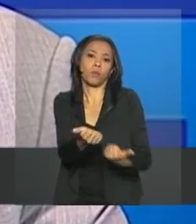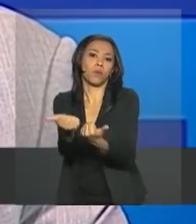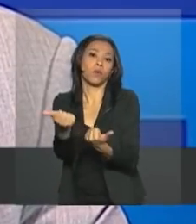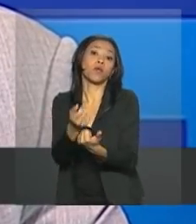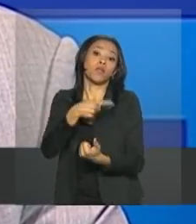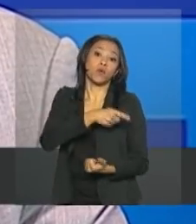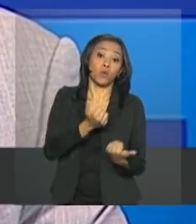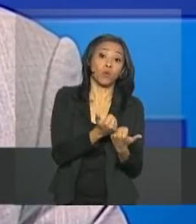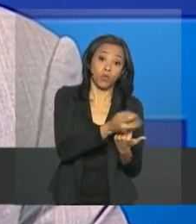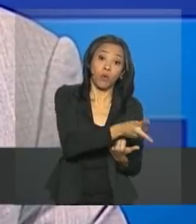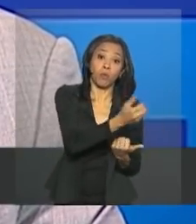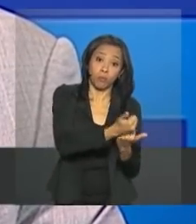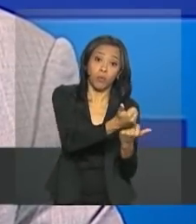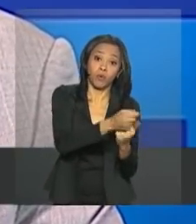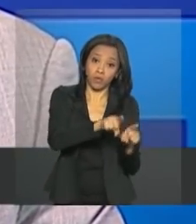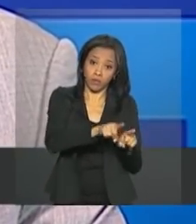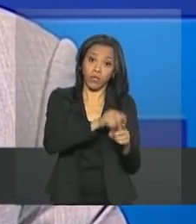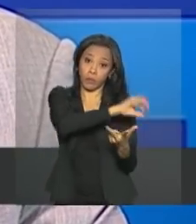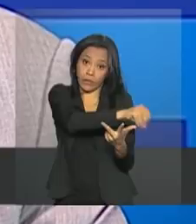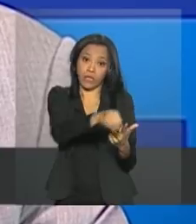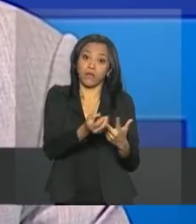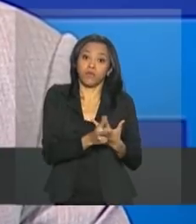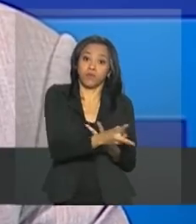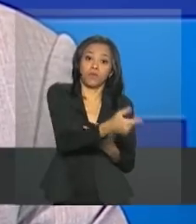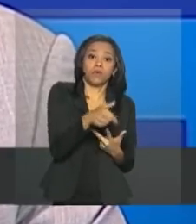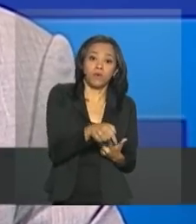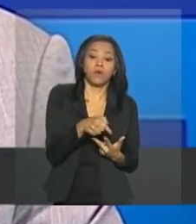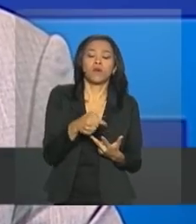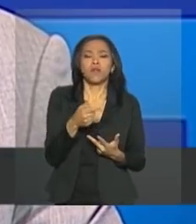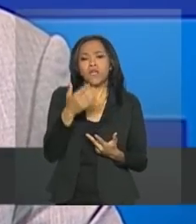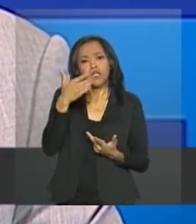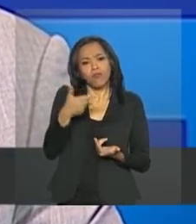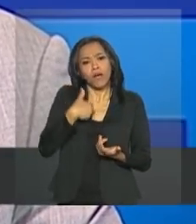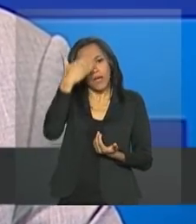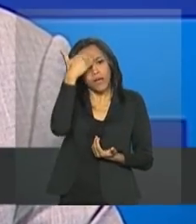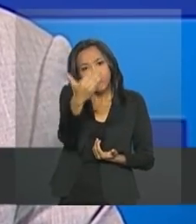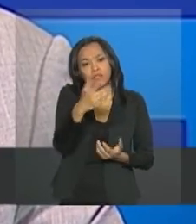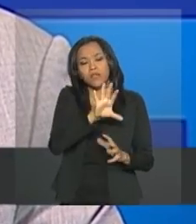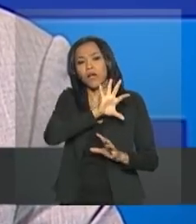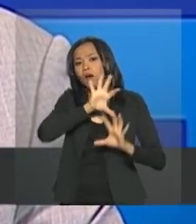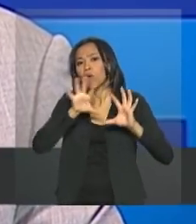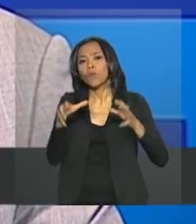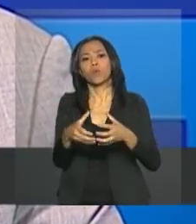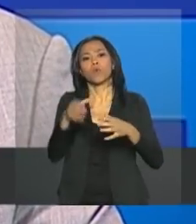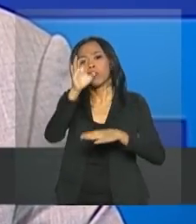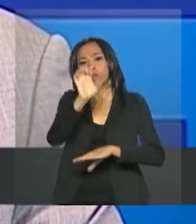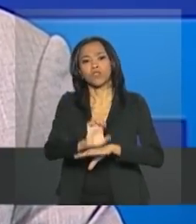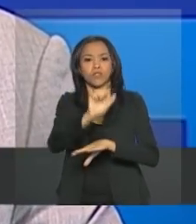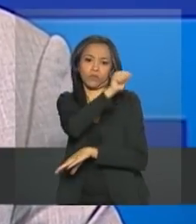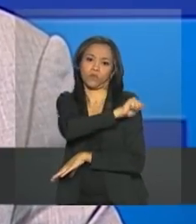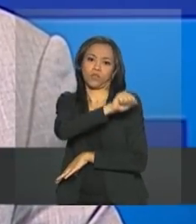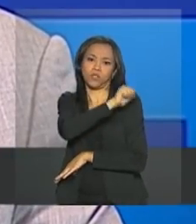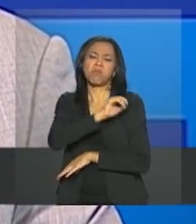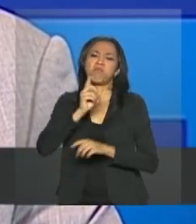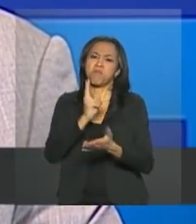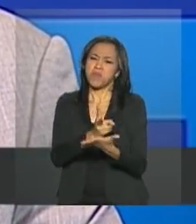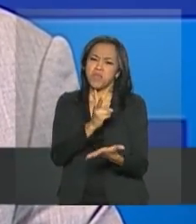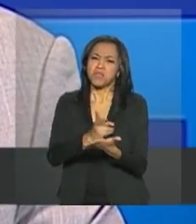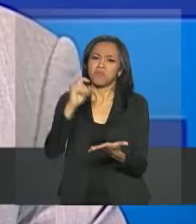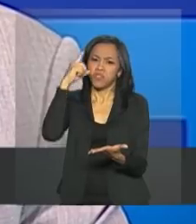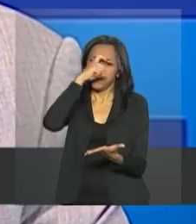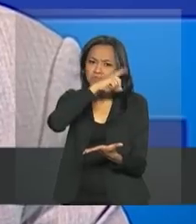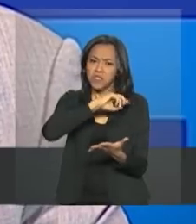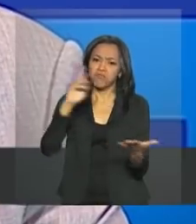aqui um reconhecimento ao governo do estado do rio de janeiro ea todas as equipes que nos ajudaram que mesmo neste momento difícil a do rio de